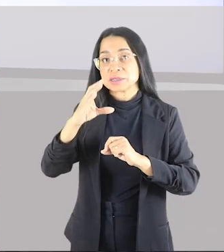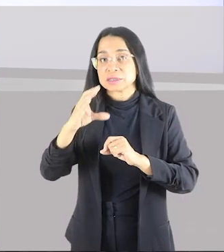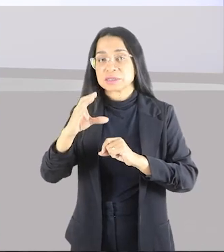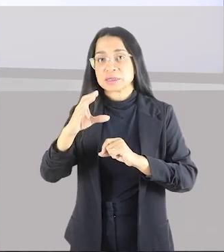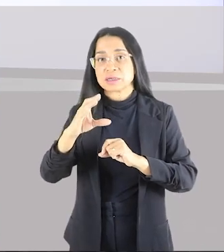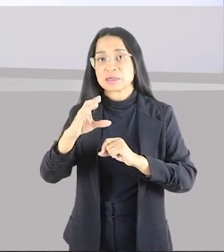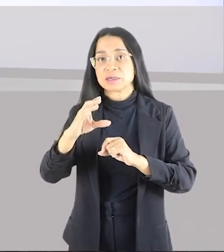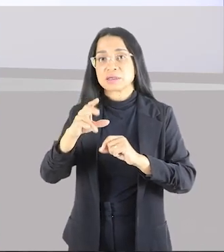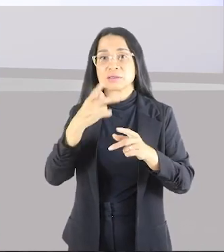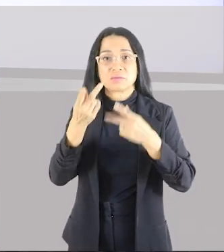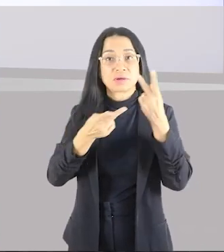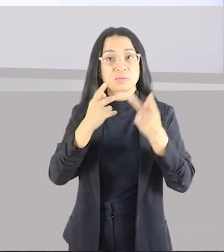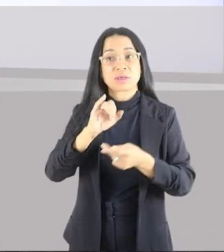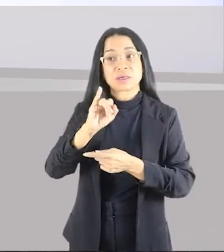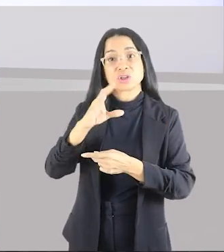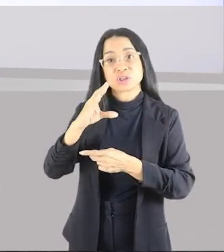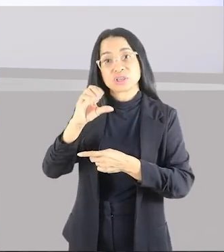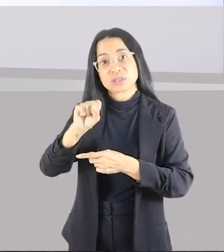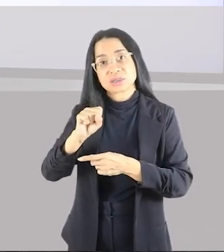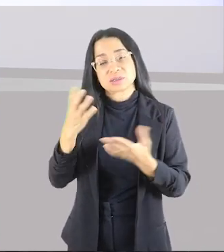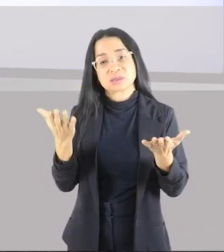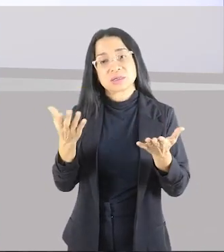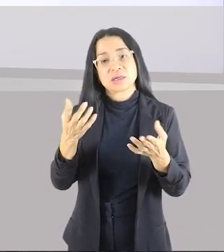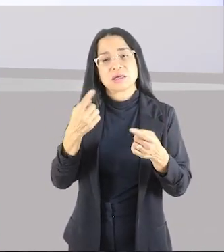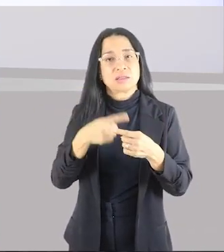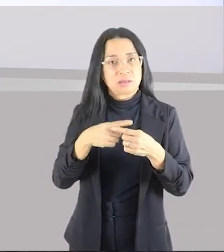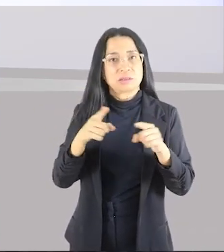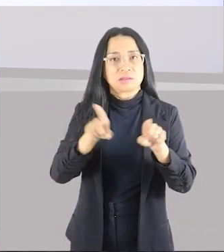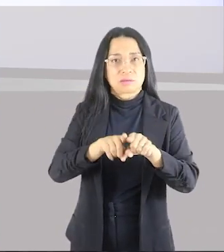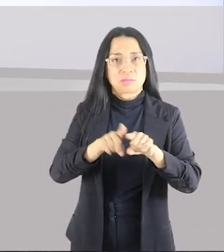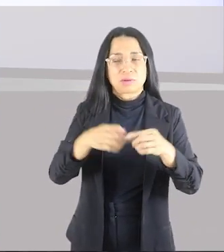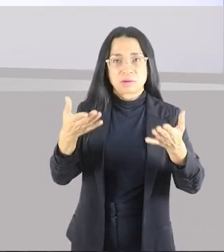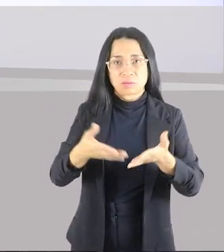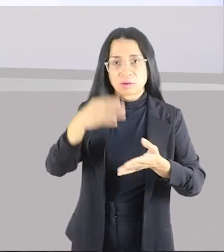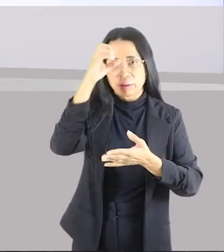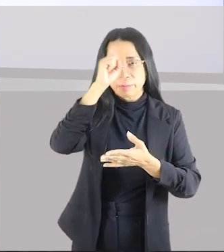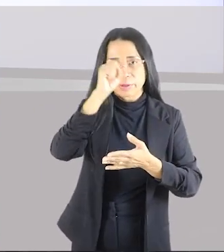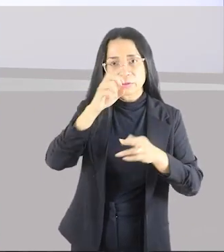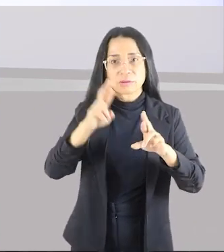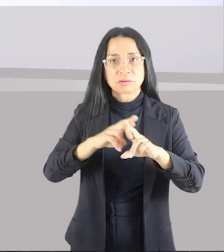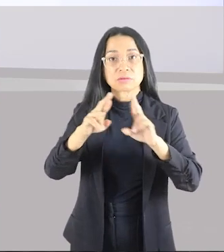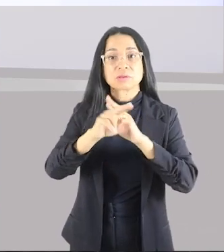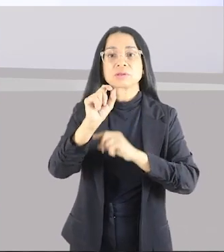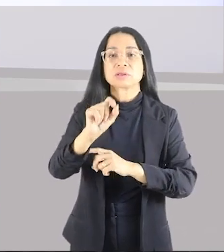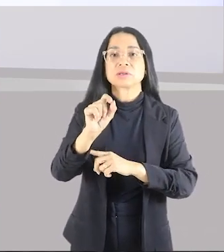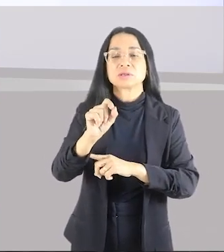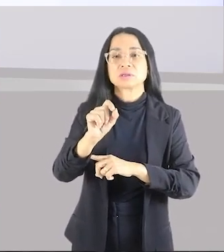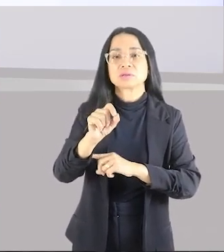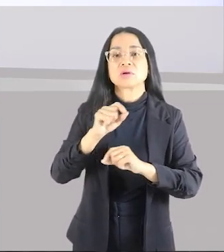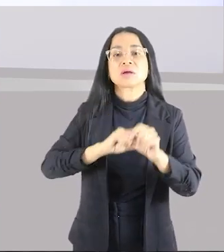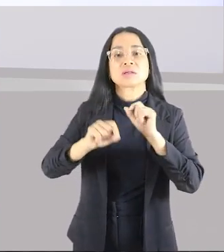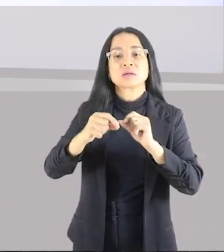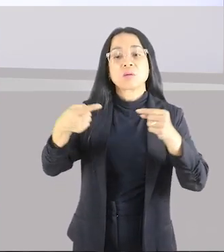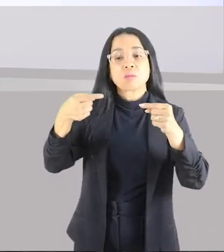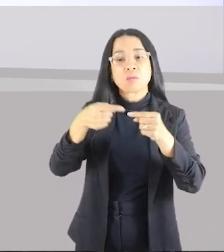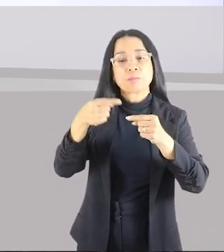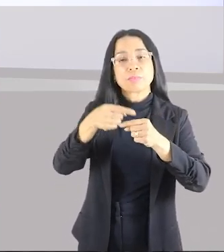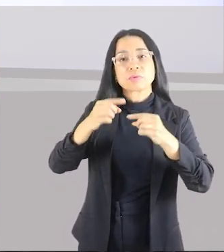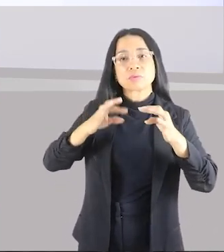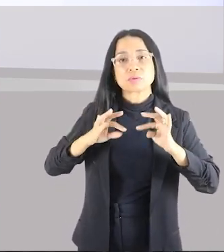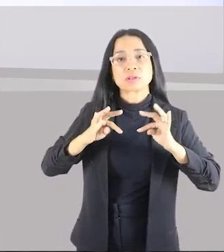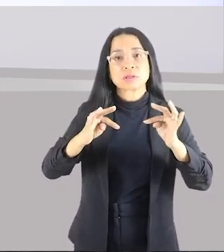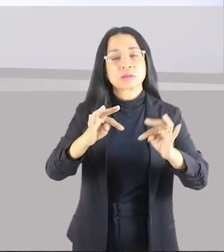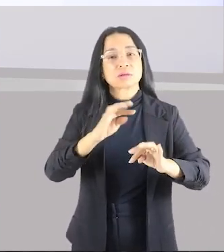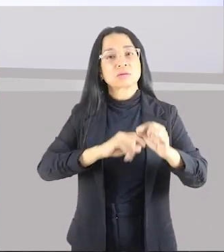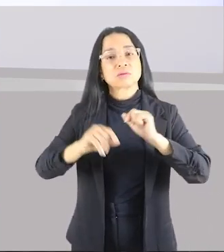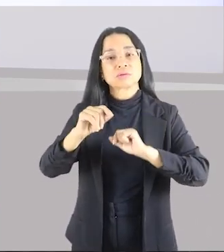você também aprender sobre isso. Porque as TICs, que são denominadas como tecnologias de informação e comunicação,